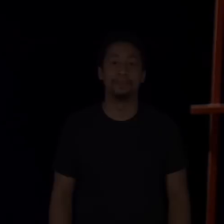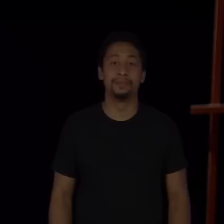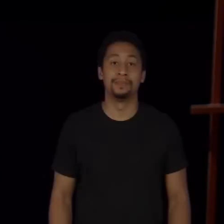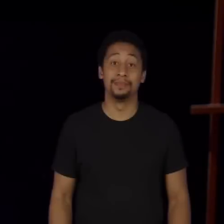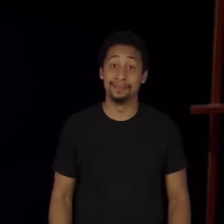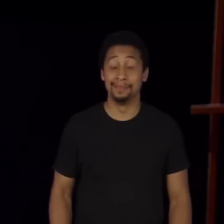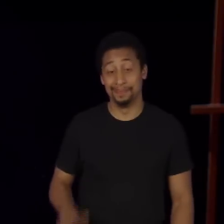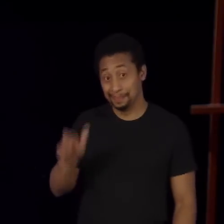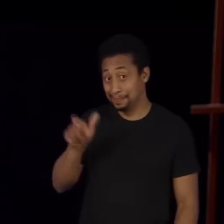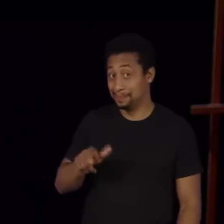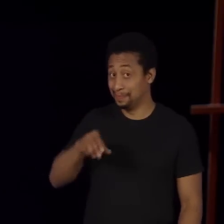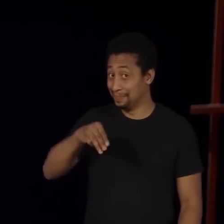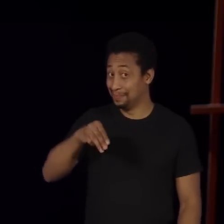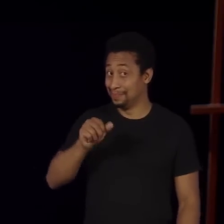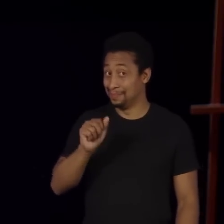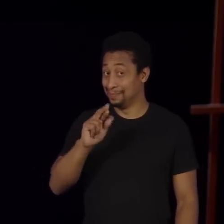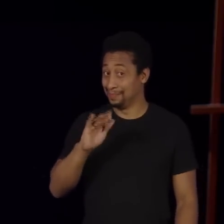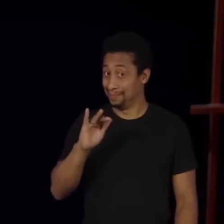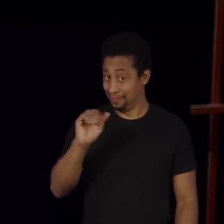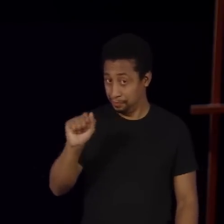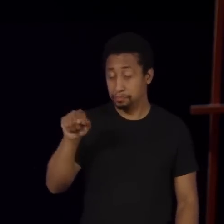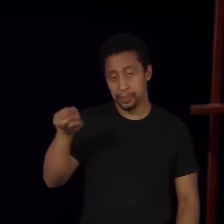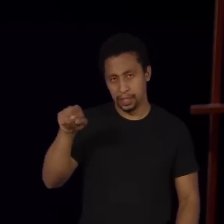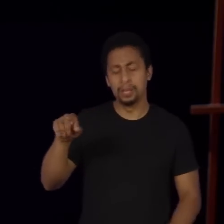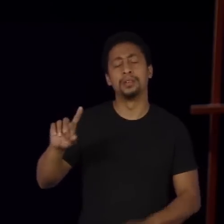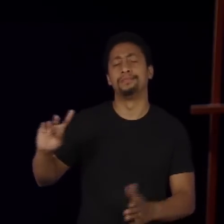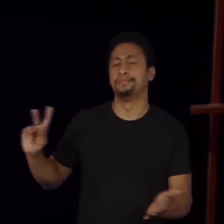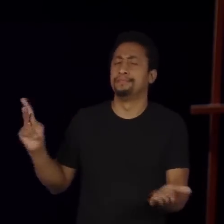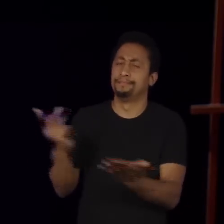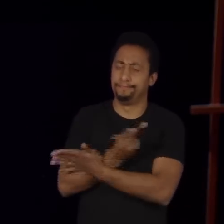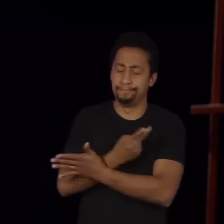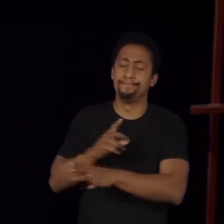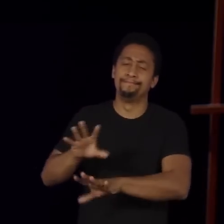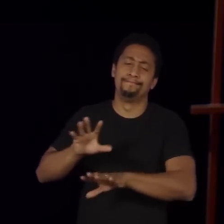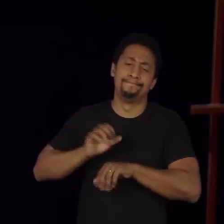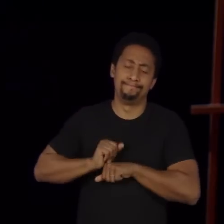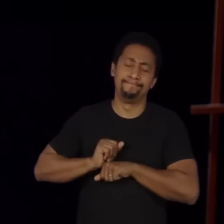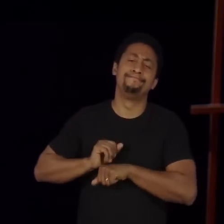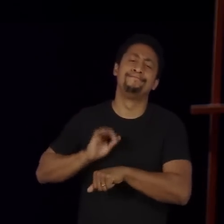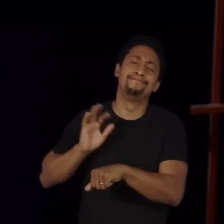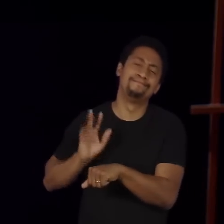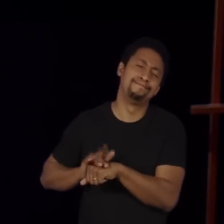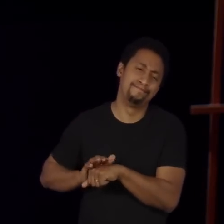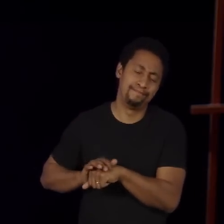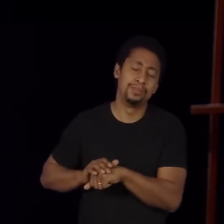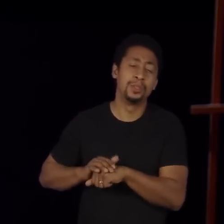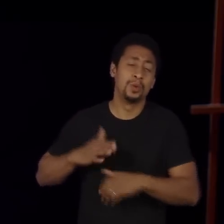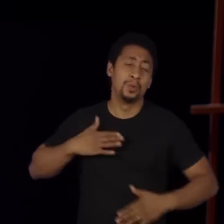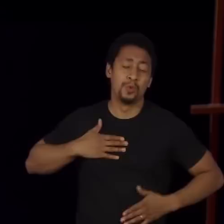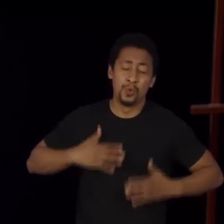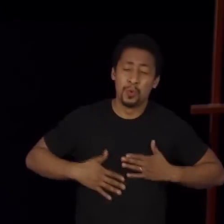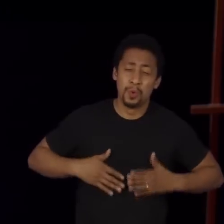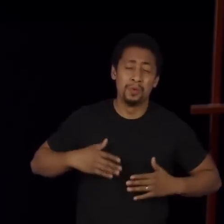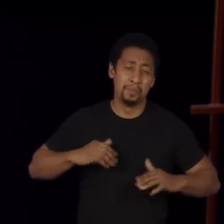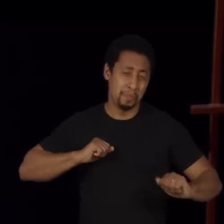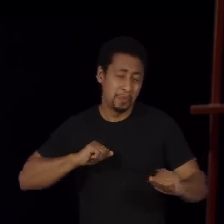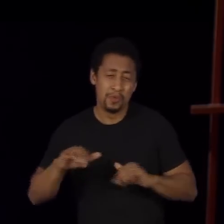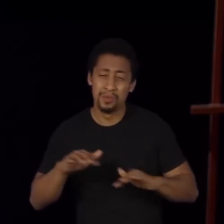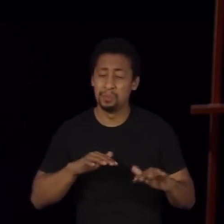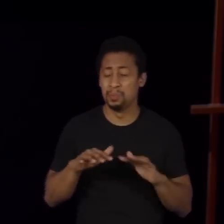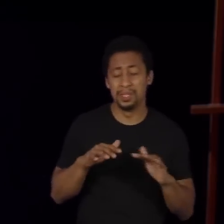Maria Alice Vergueiro enfrentou as consequências da doença que limitava os seus movimentos, colocando-se em